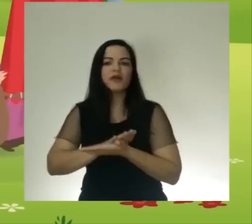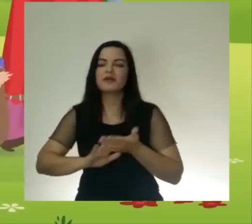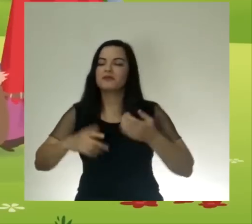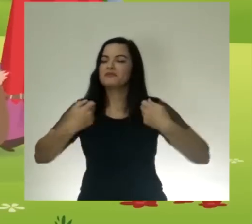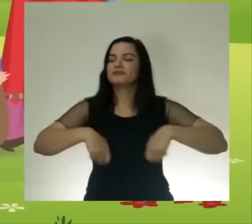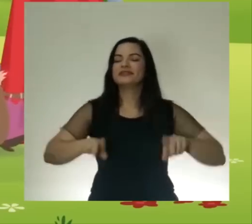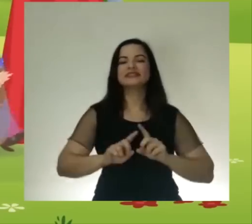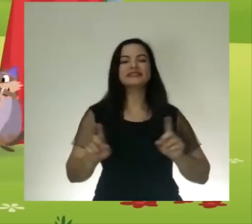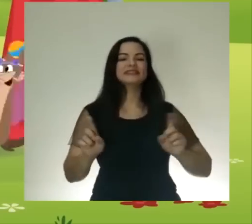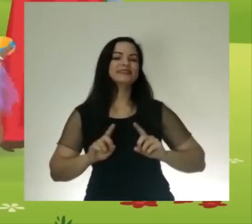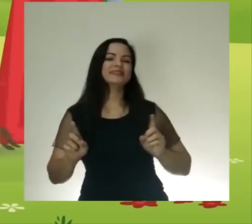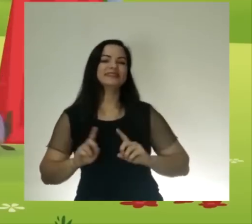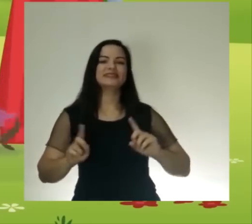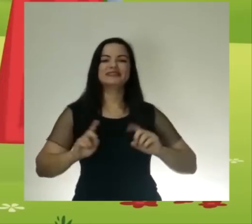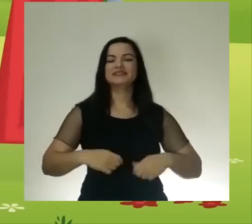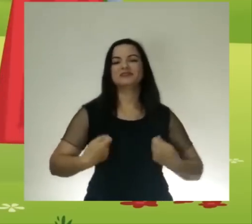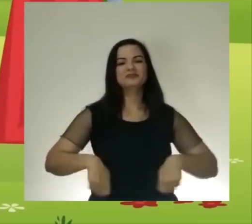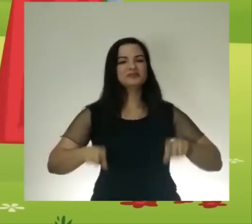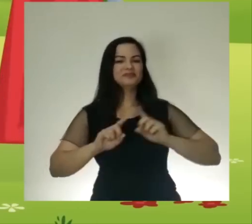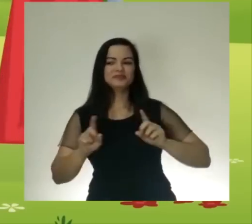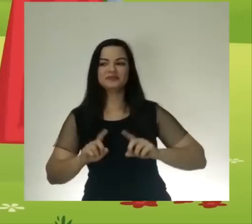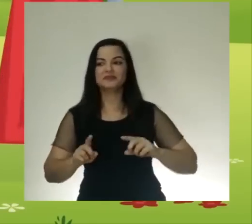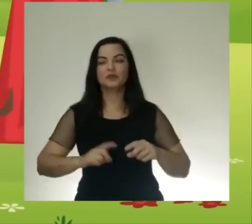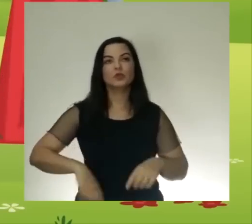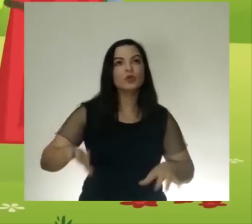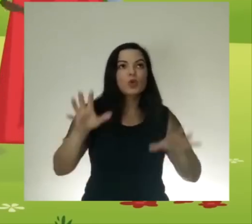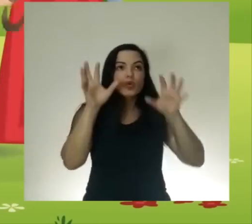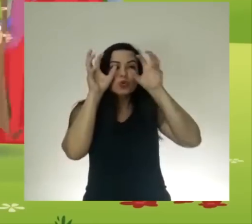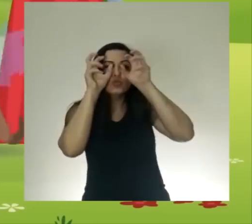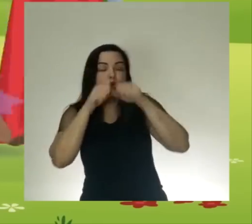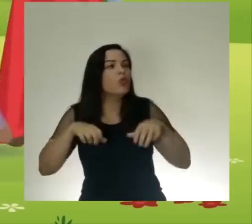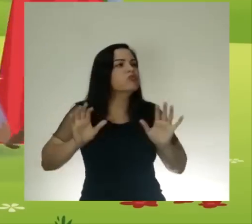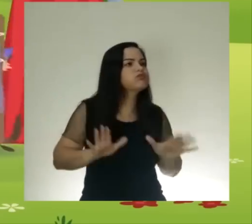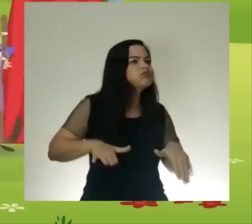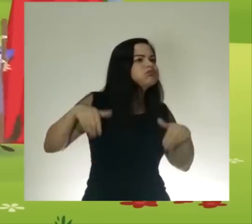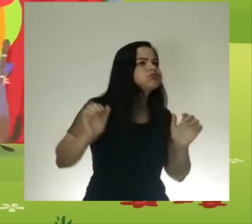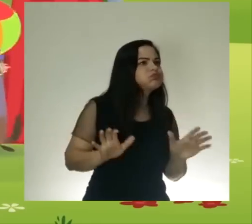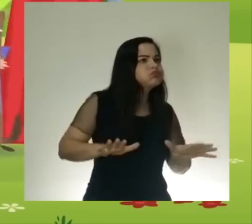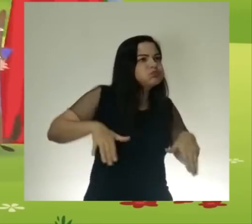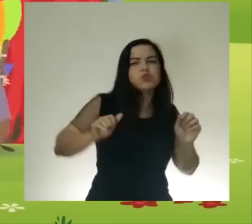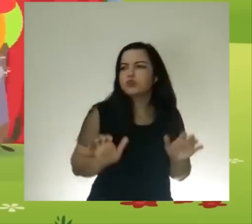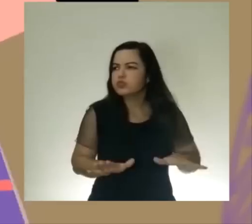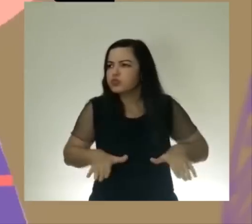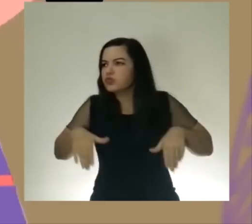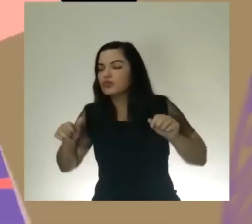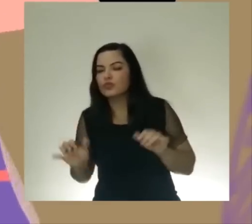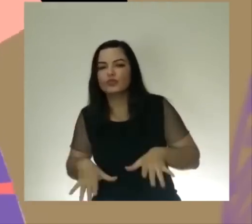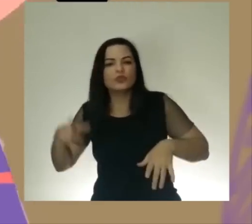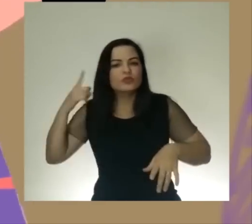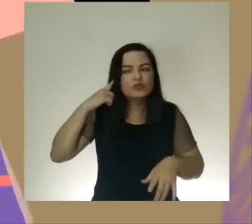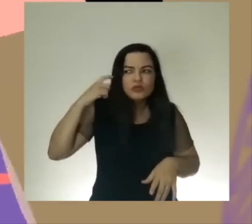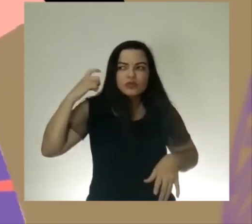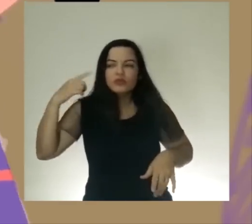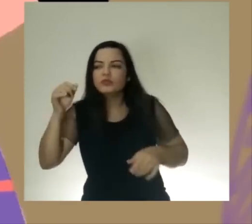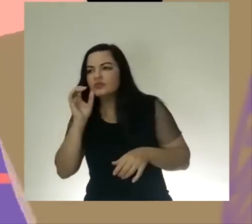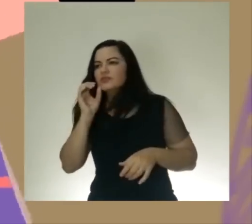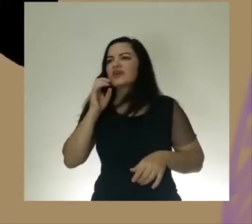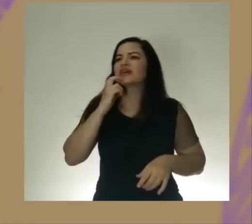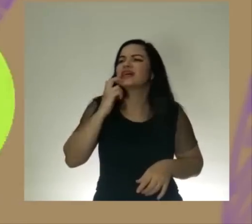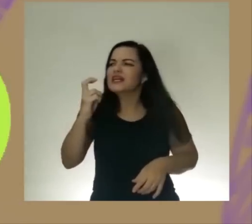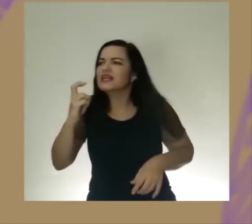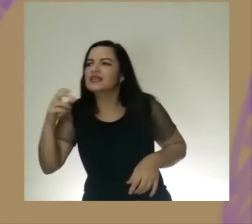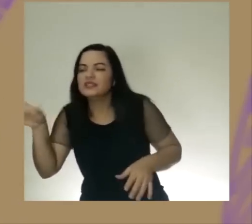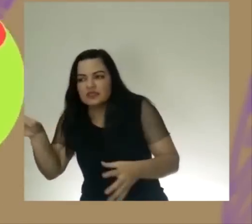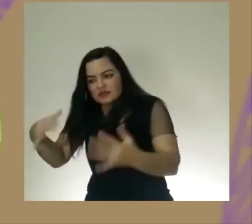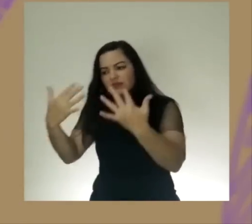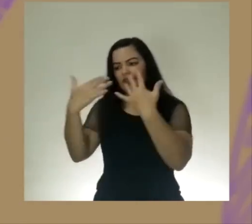lanterna. No escuro vou sim, uso o som pra navegar. E navego